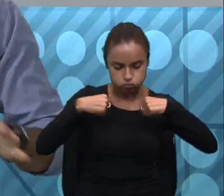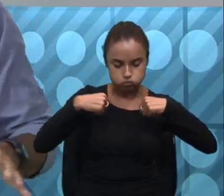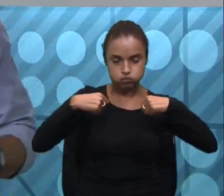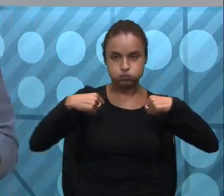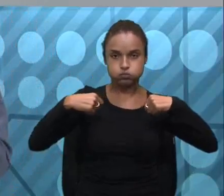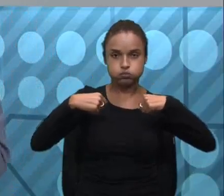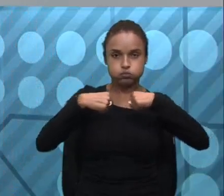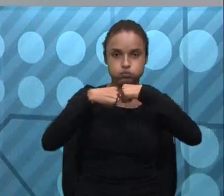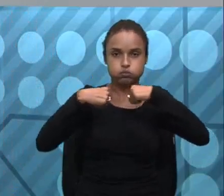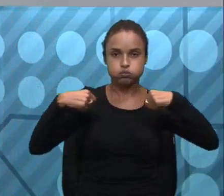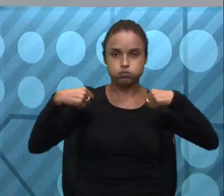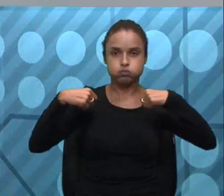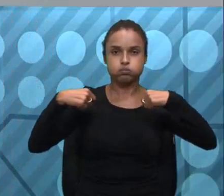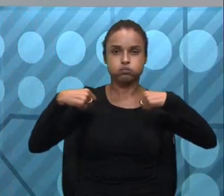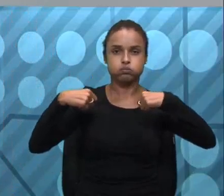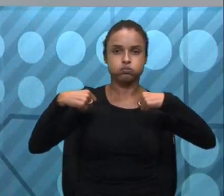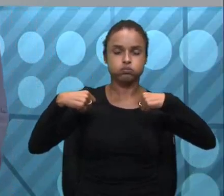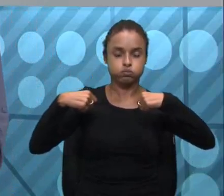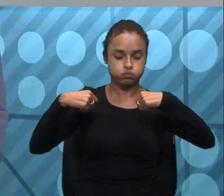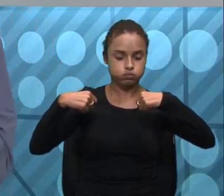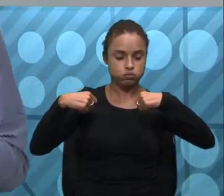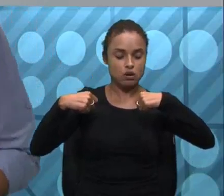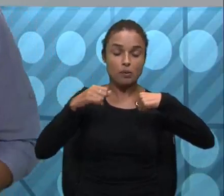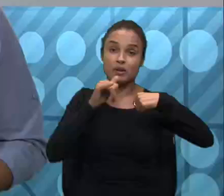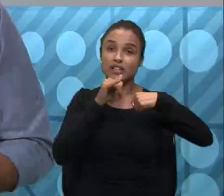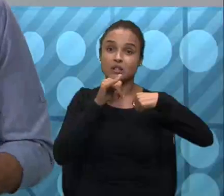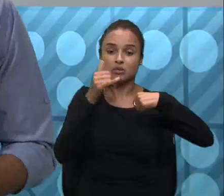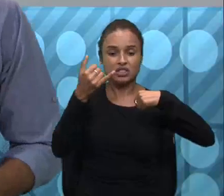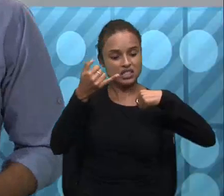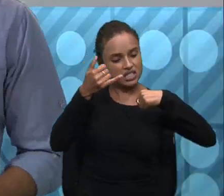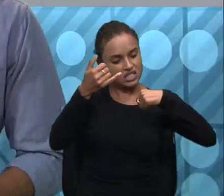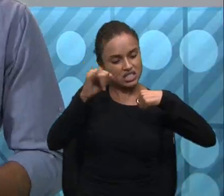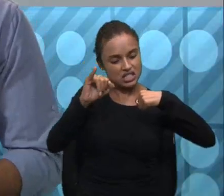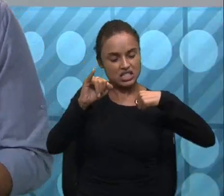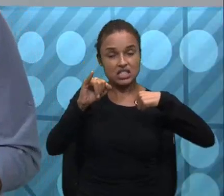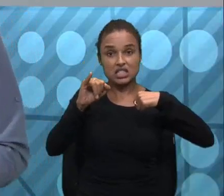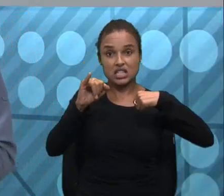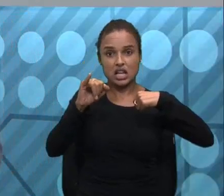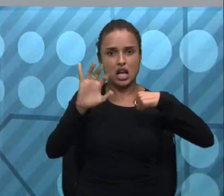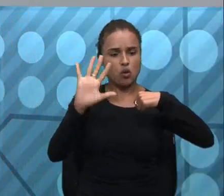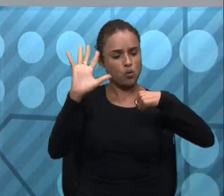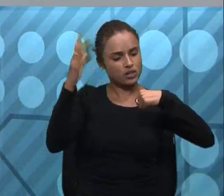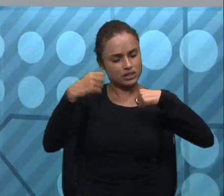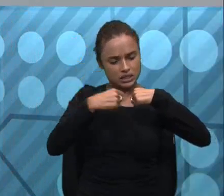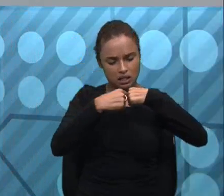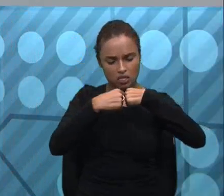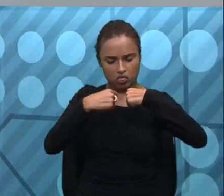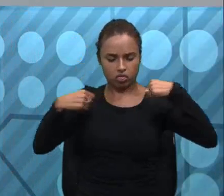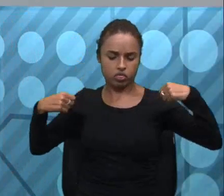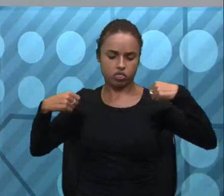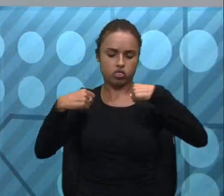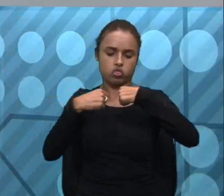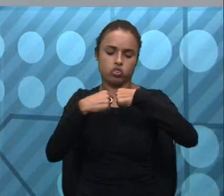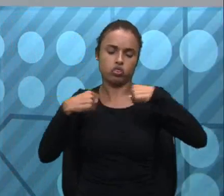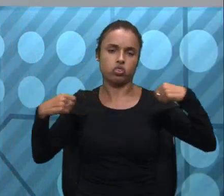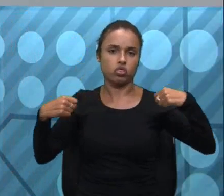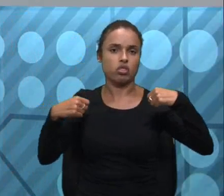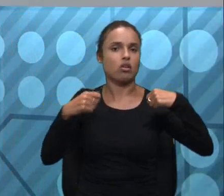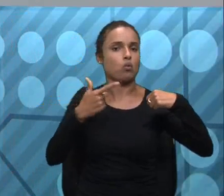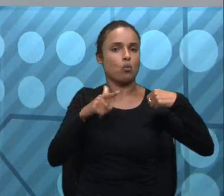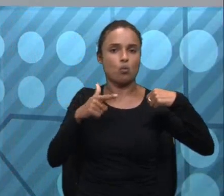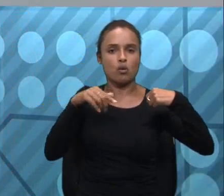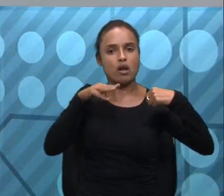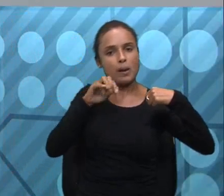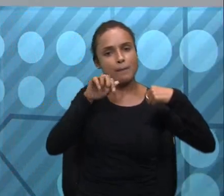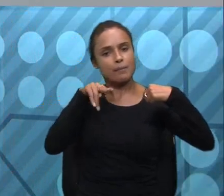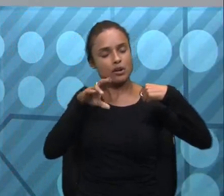uma ruptura no menisco, tem osso se batendo, tá certo? Bom, agora a gente vai dar sequência, pessoal. Vamos ao quadro para a